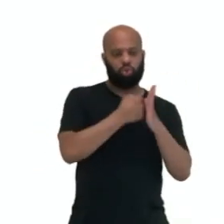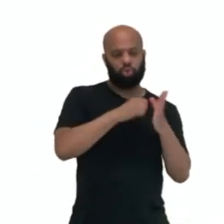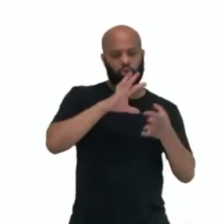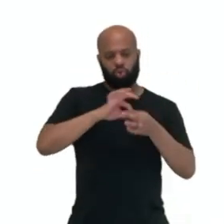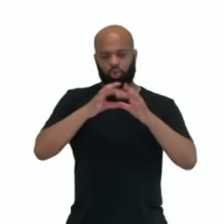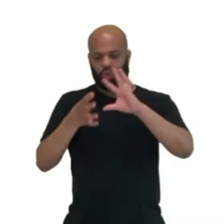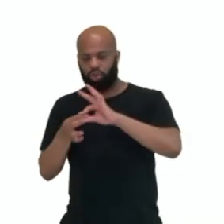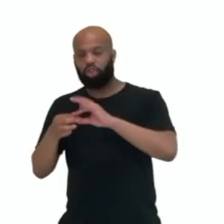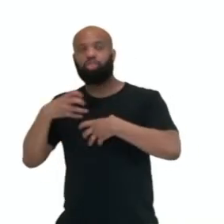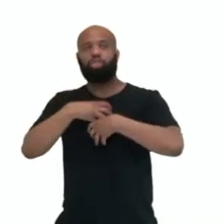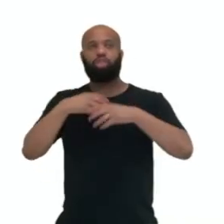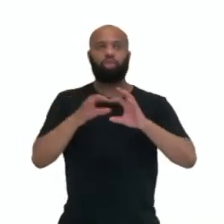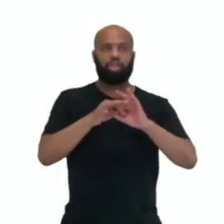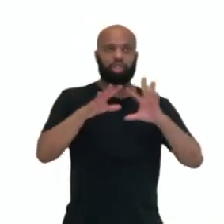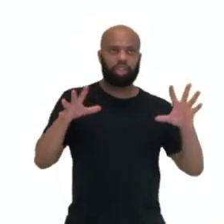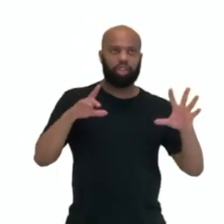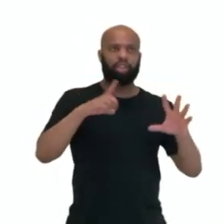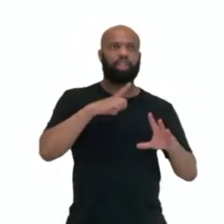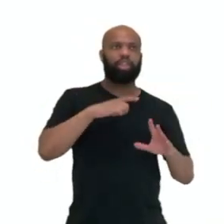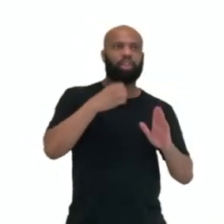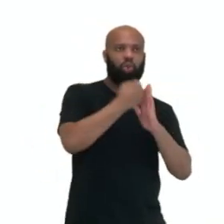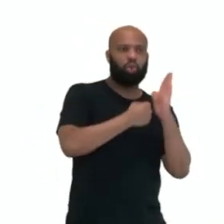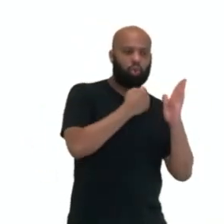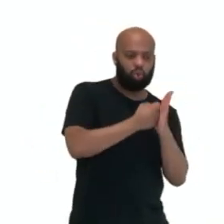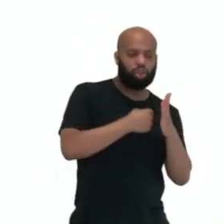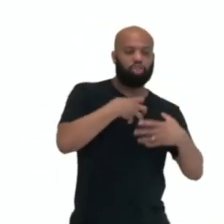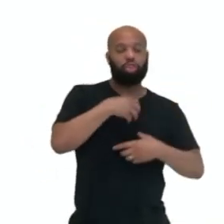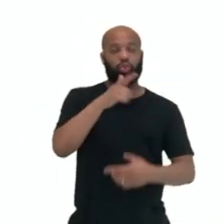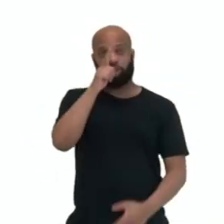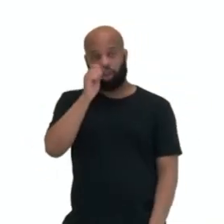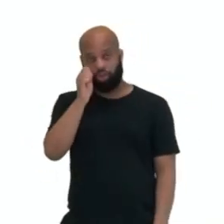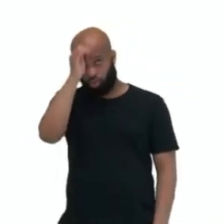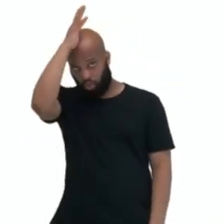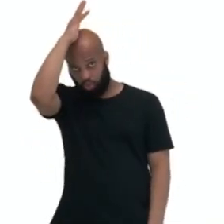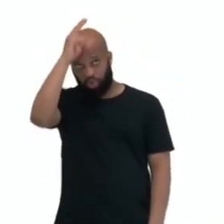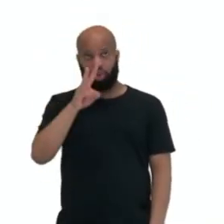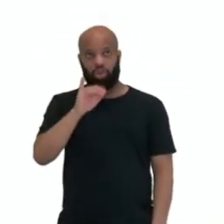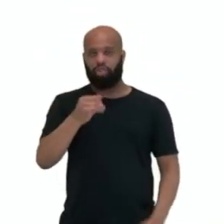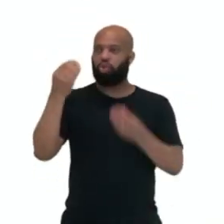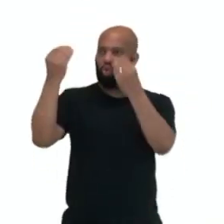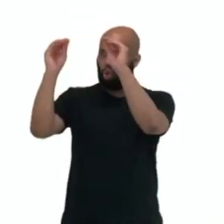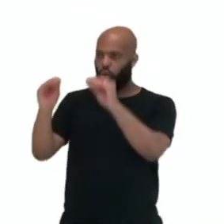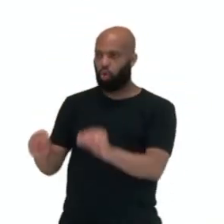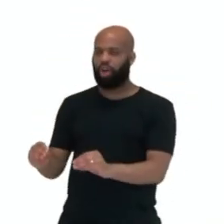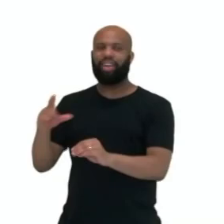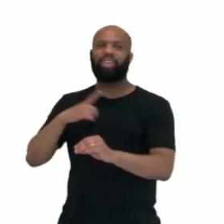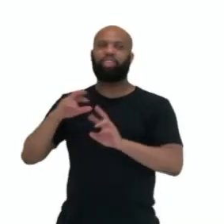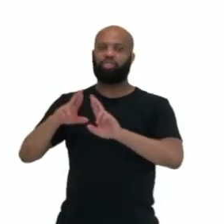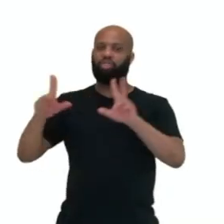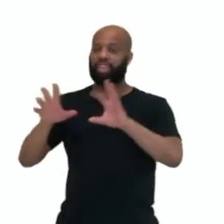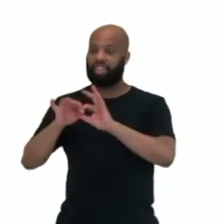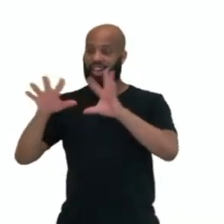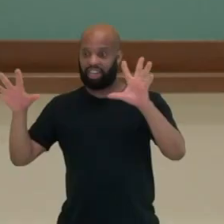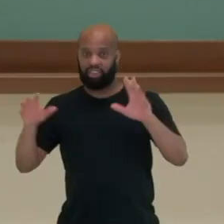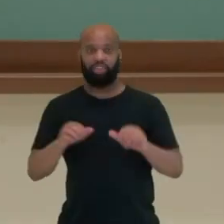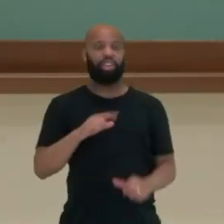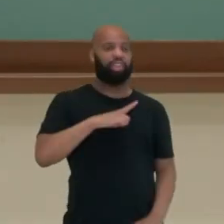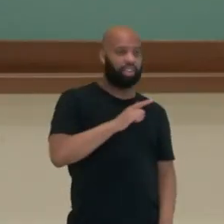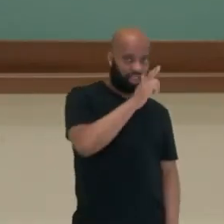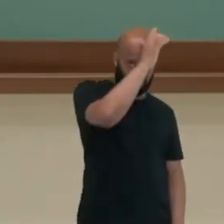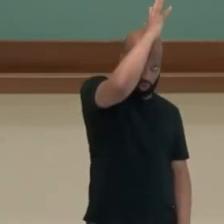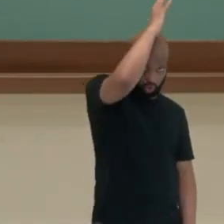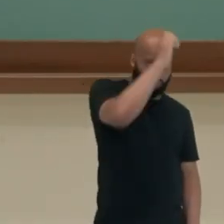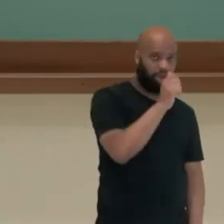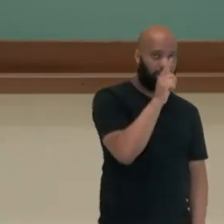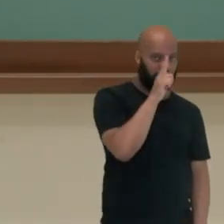olímpica estilo livre e luta olímpica estilo greco-romano. Então vocês vão diferenciar o estilo livre do estilo greco-romano.